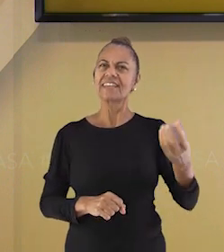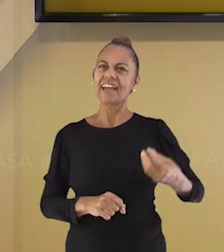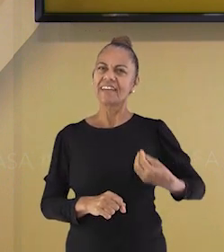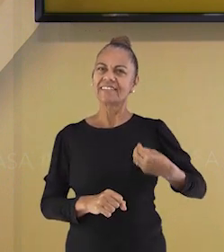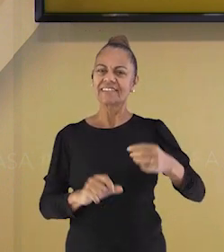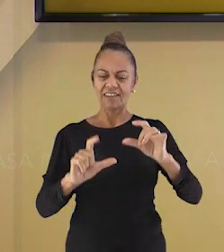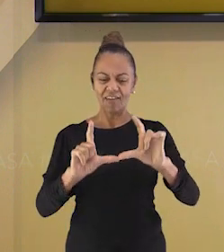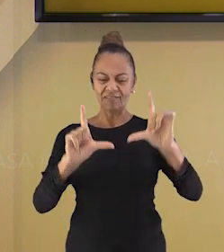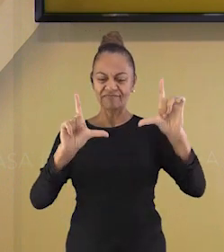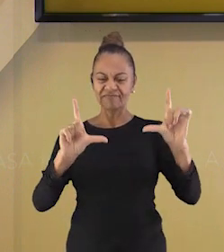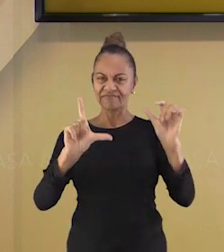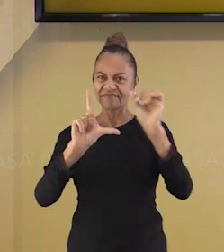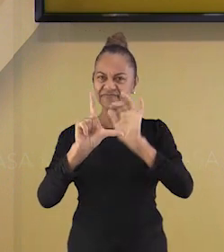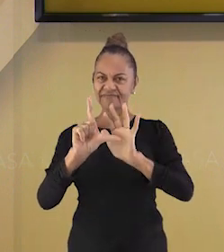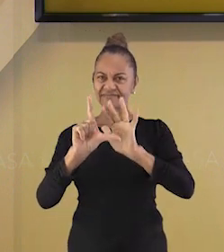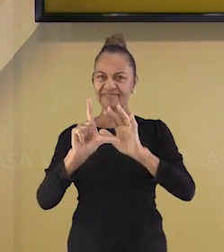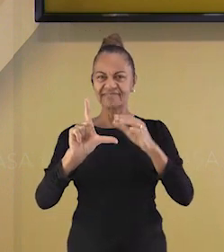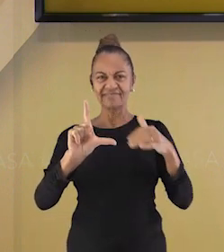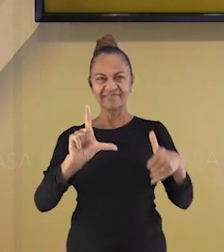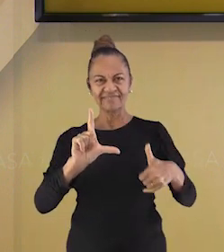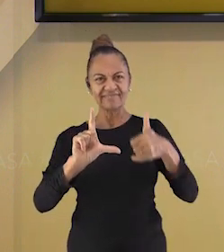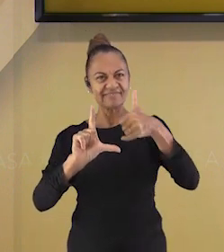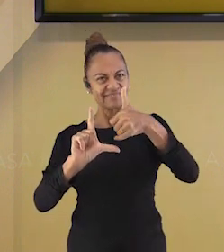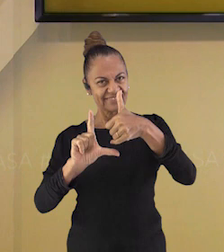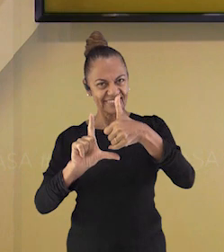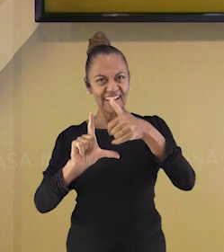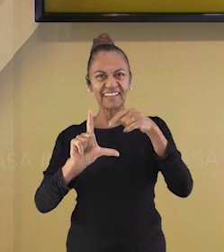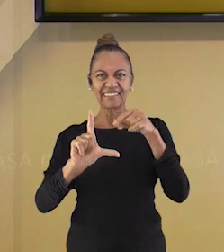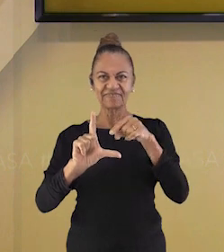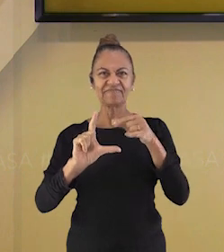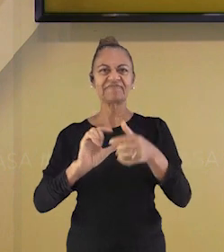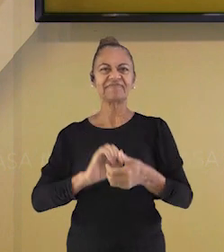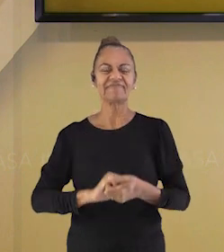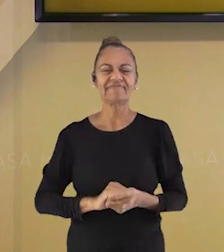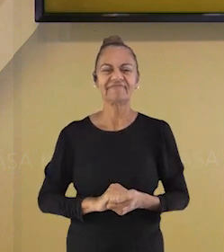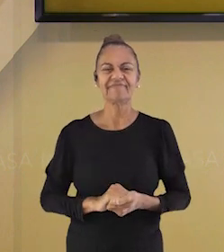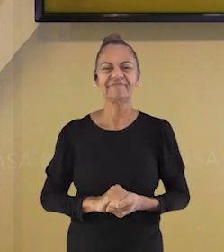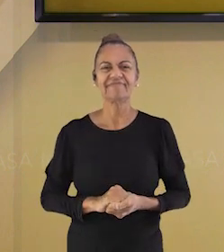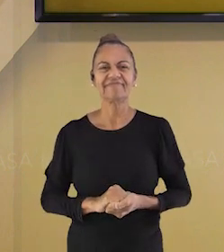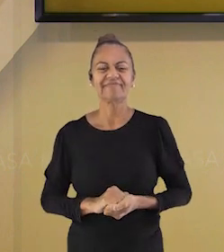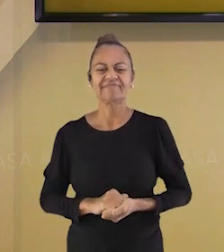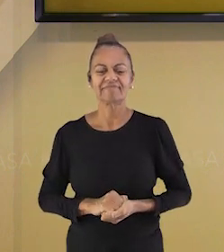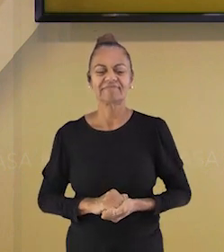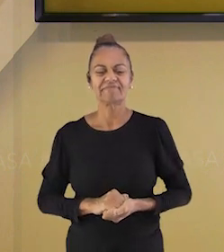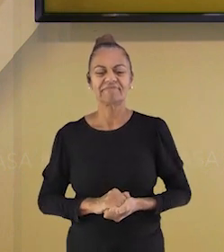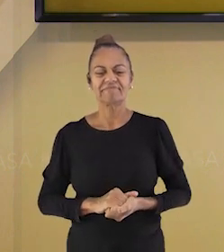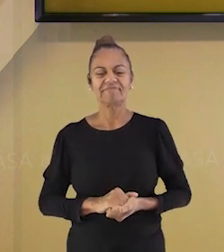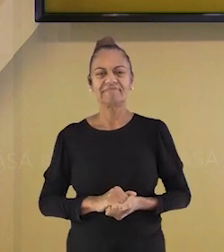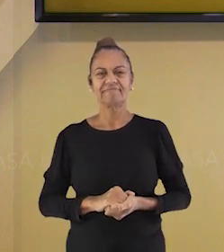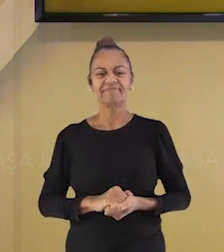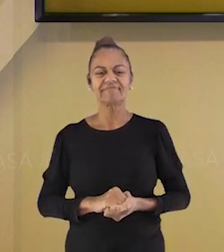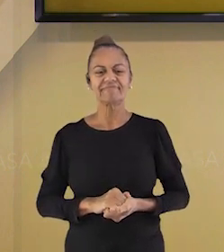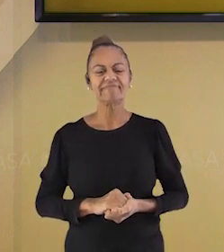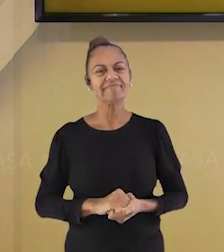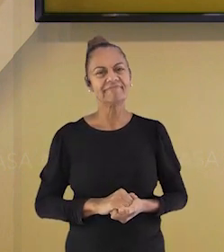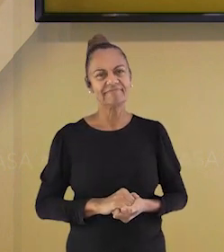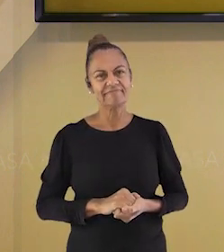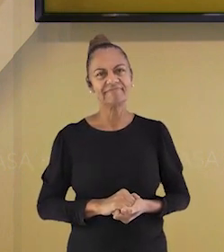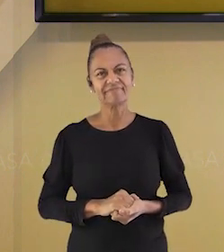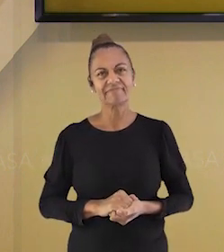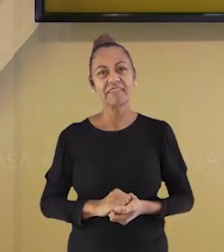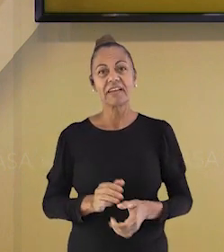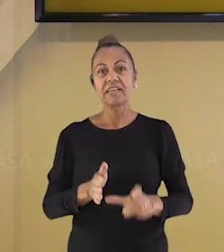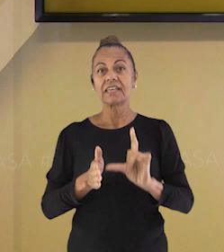registre a sua presença na nossa aula, caso ainda não tenha feito. É só apontar a câmera do seu celular para o QR Code que